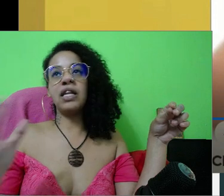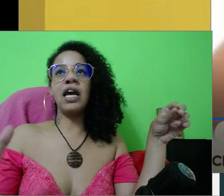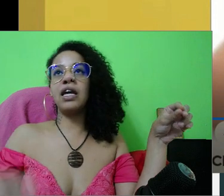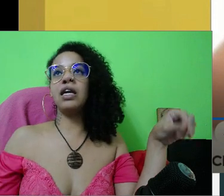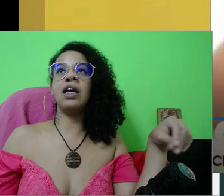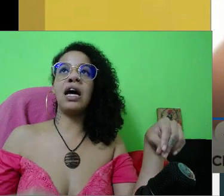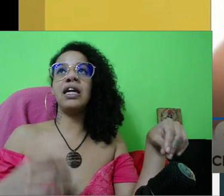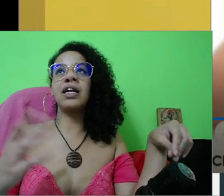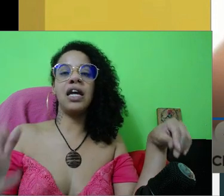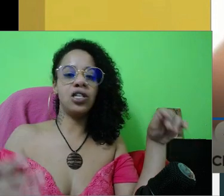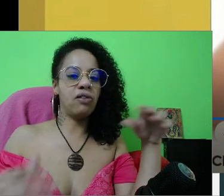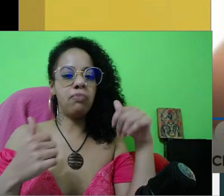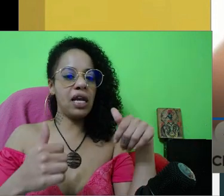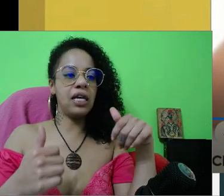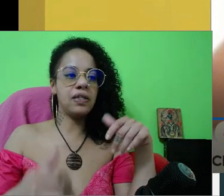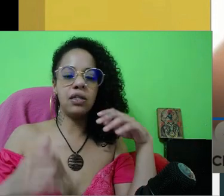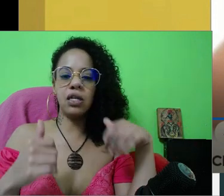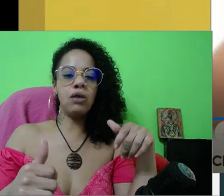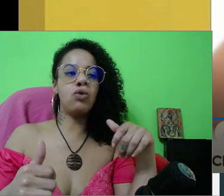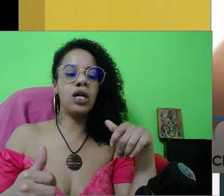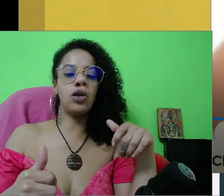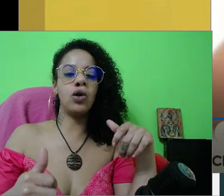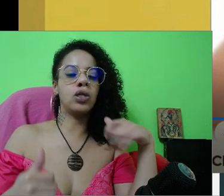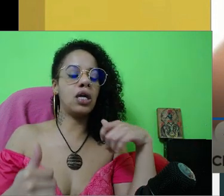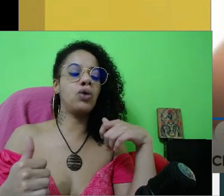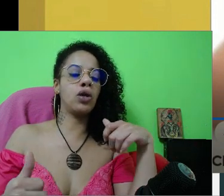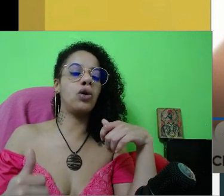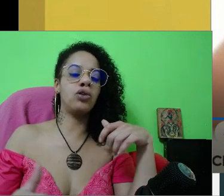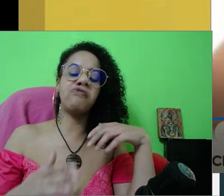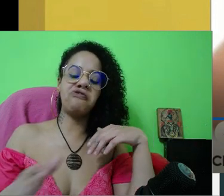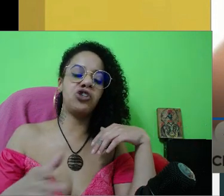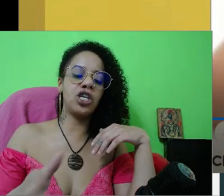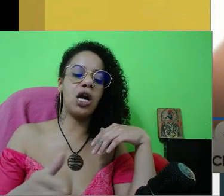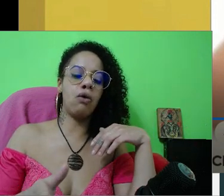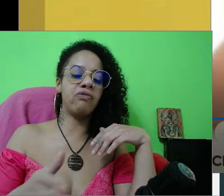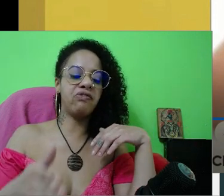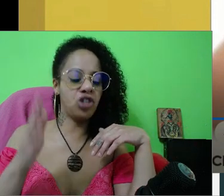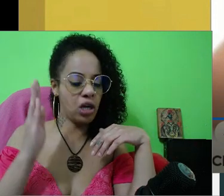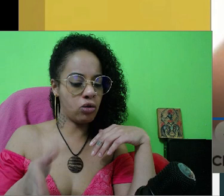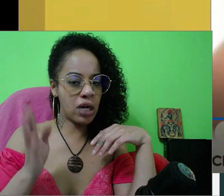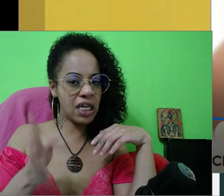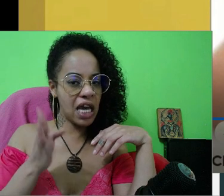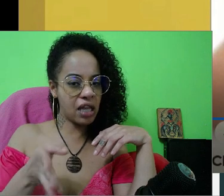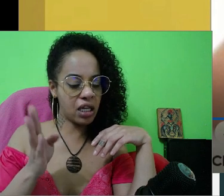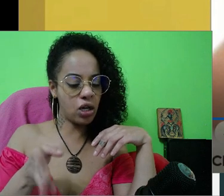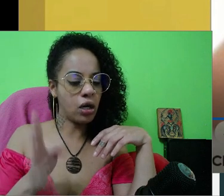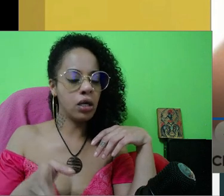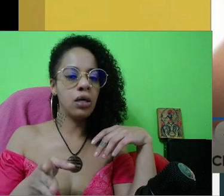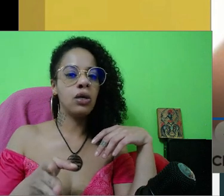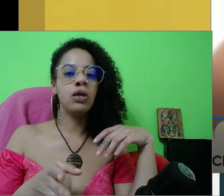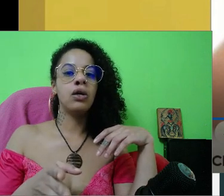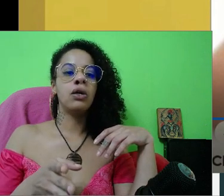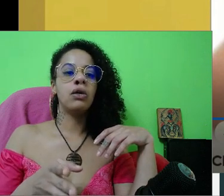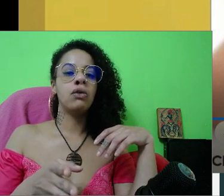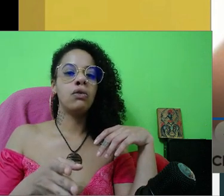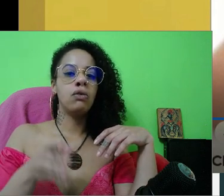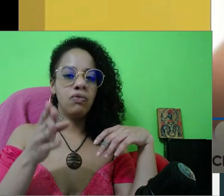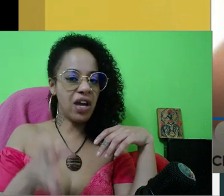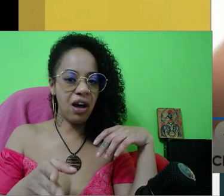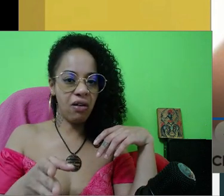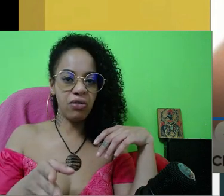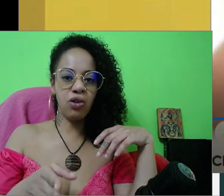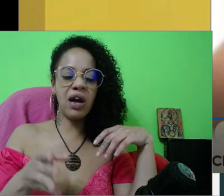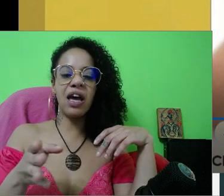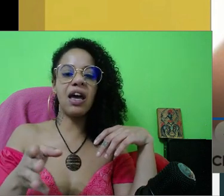do PT que a igreja beleza tranquilo tranquilo não vou fugir não não vou fugir não tô aqui reta aqui ó